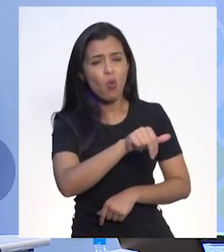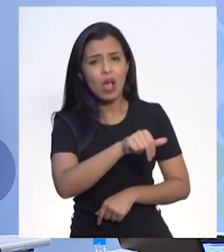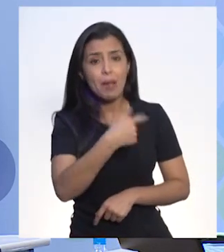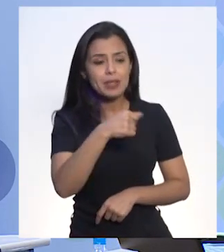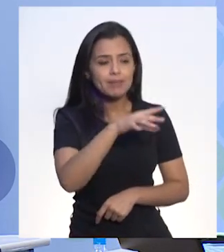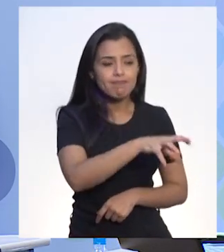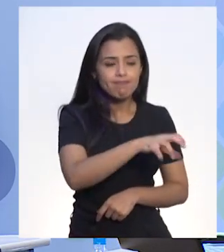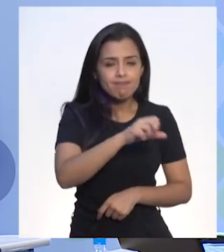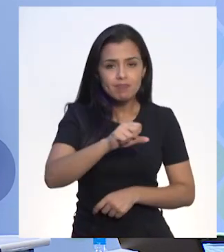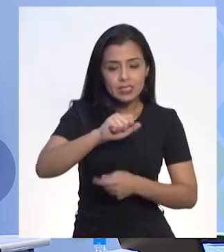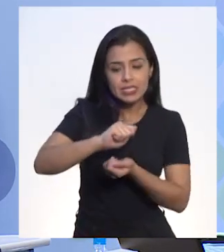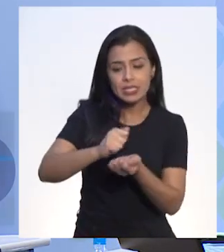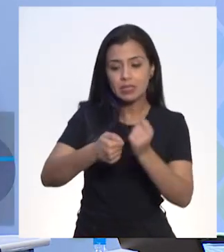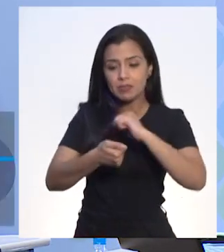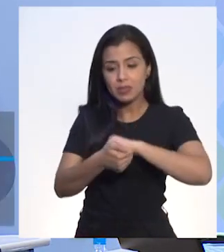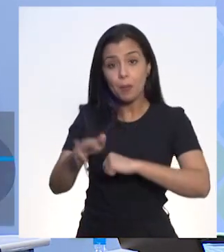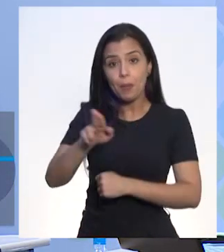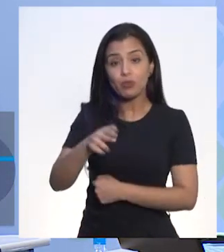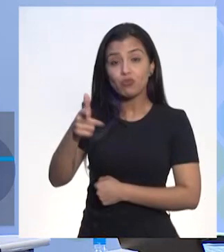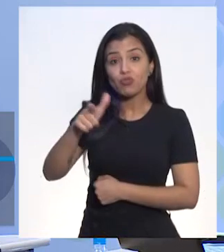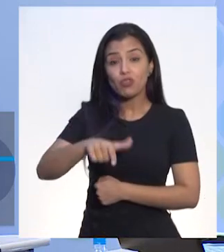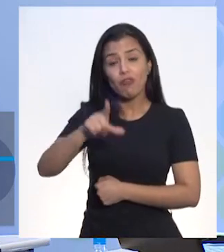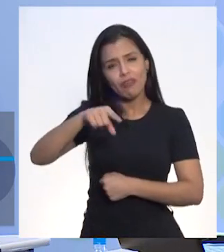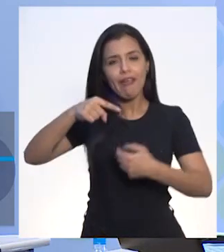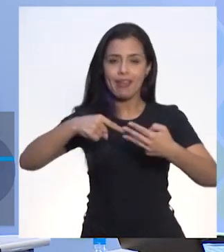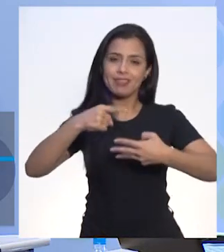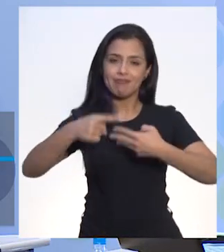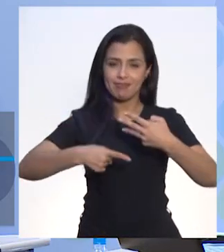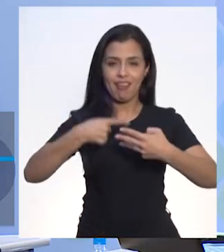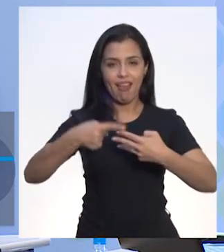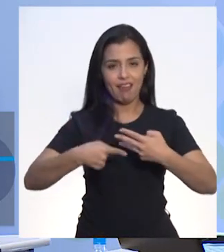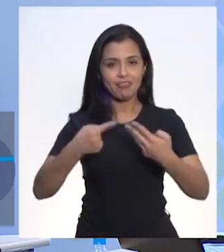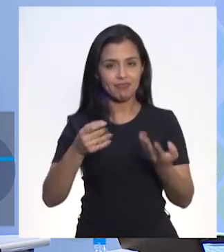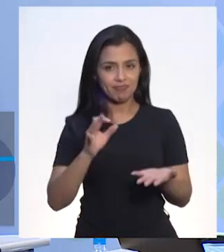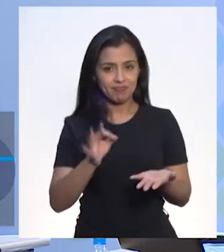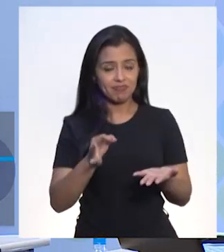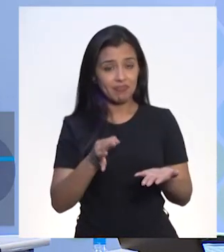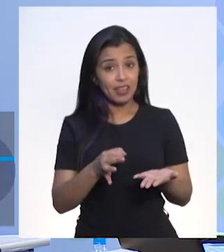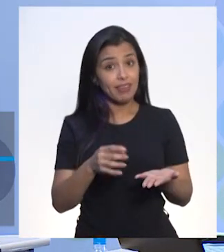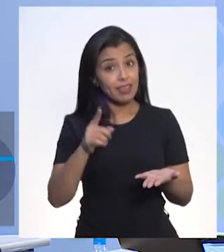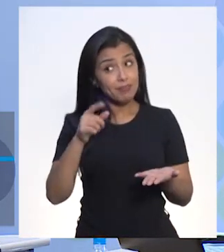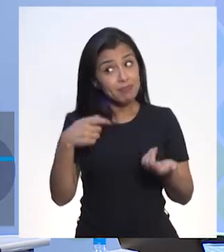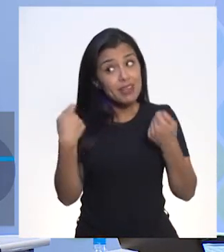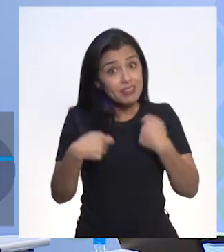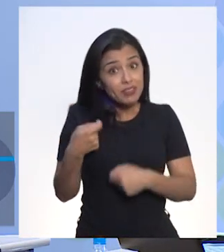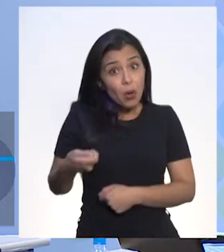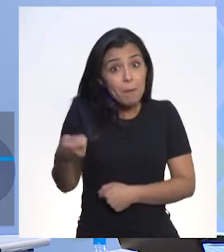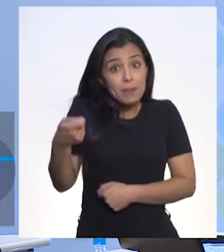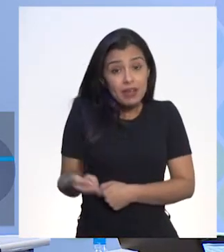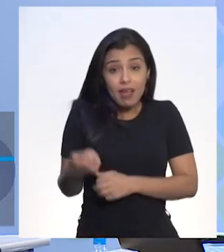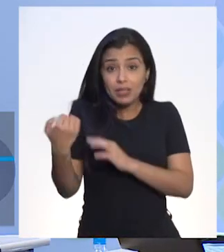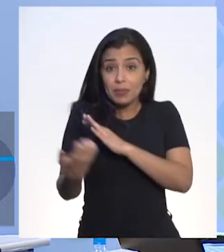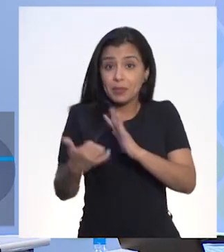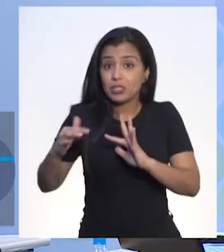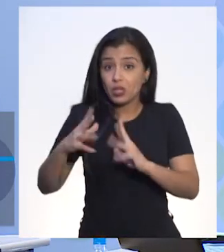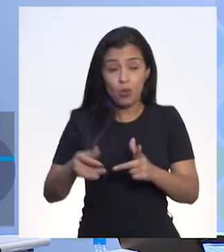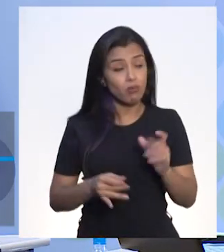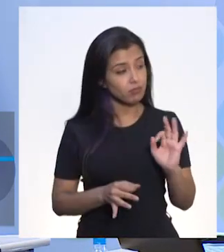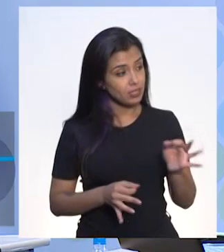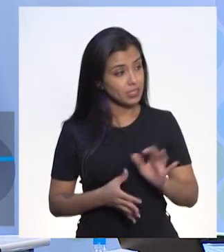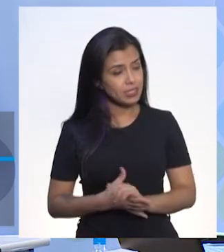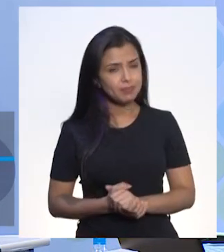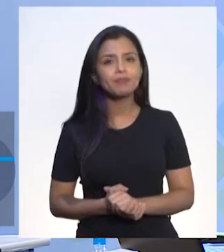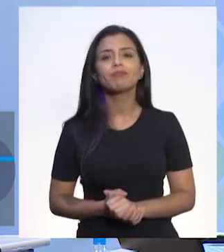num produto reutilizável, né, aquela famosa reciclagem. Né, que isso deveria ser uma obrigatoriedade para todas as empresas, né, professora? Sim,